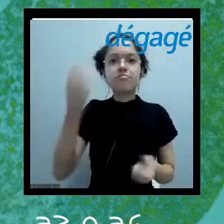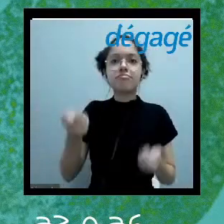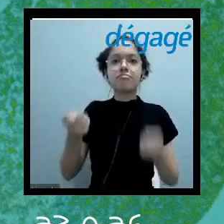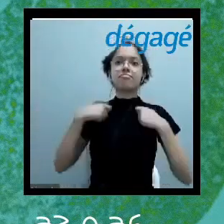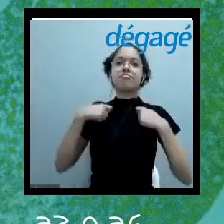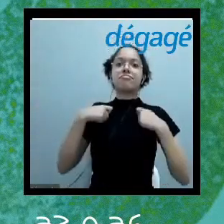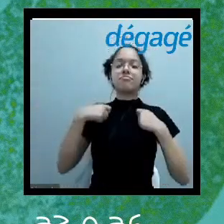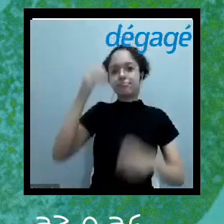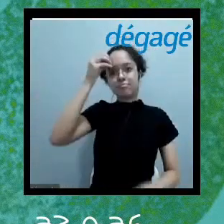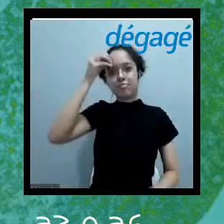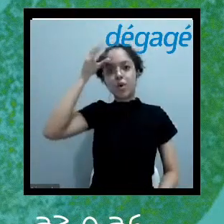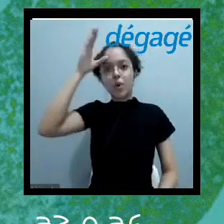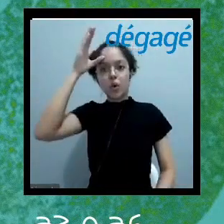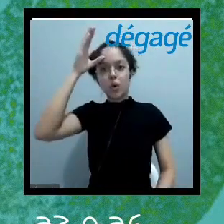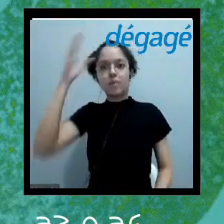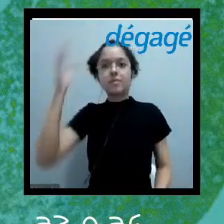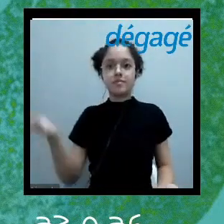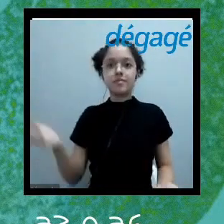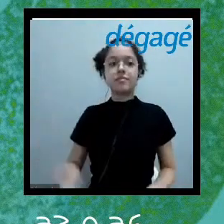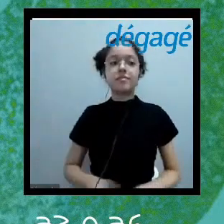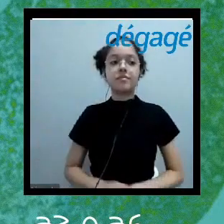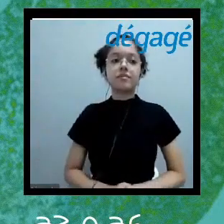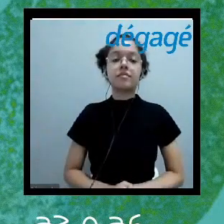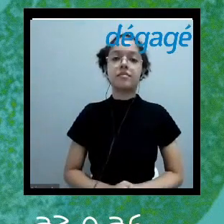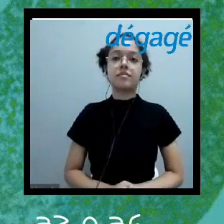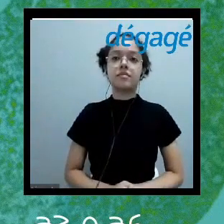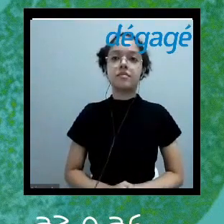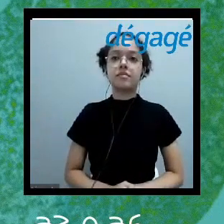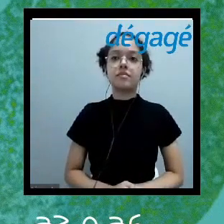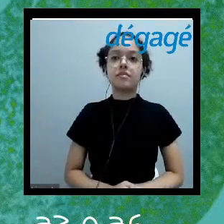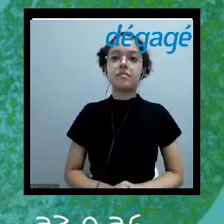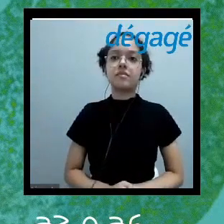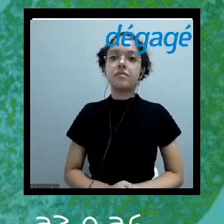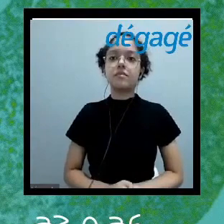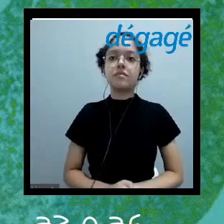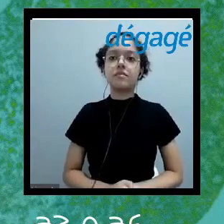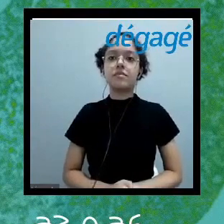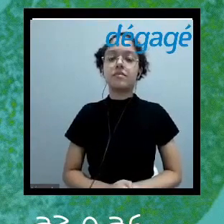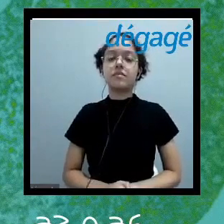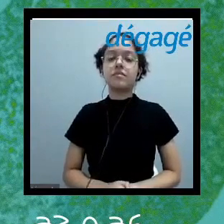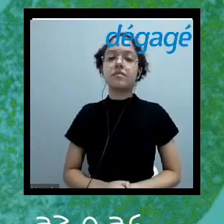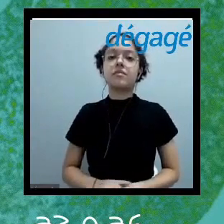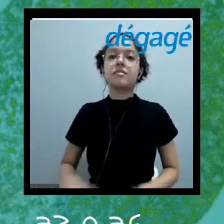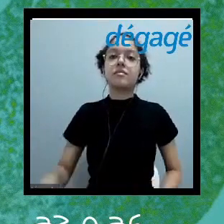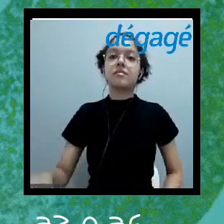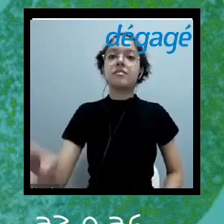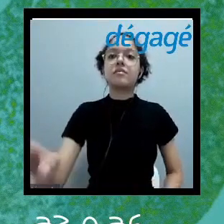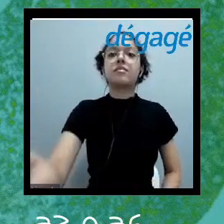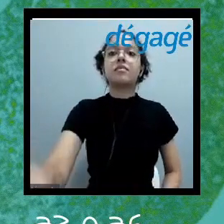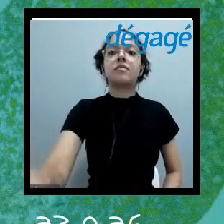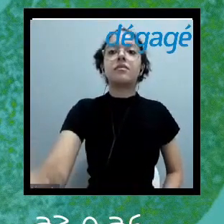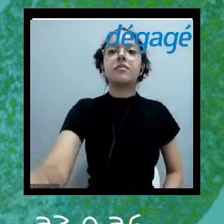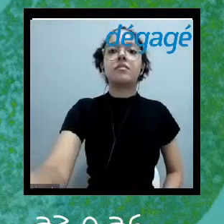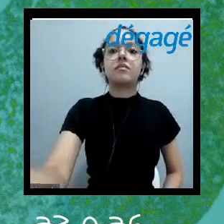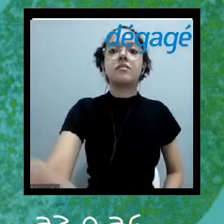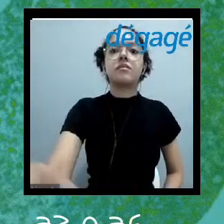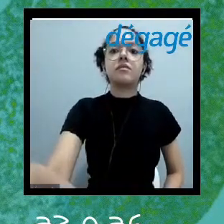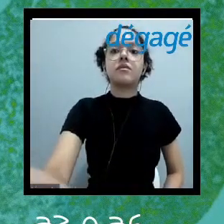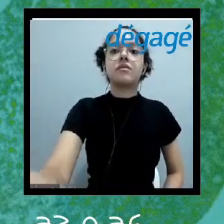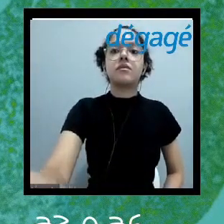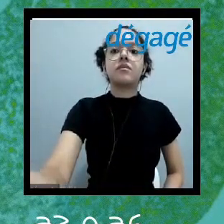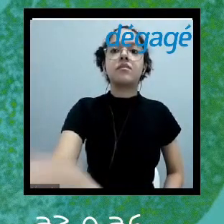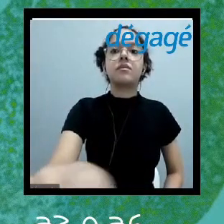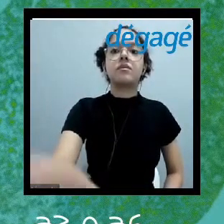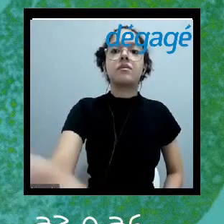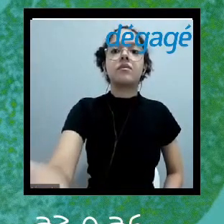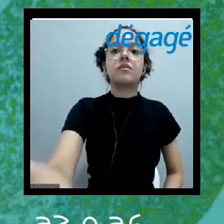de pintar. É como se eu estivesse vivendo aquele tal do romantismo do tempo de despertar, né? Do filme